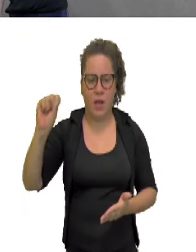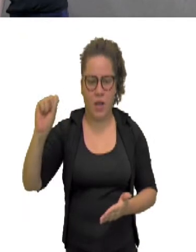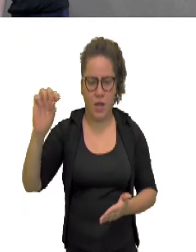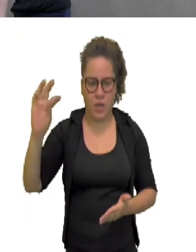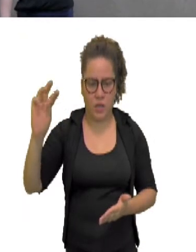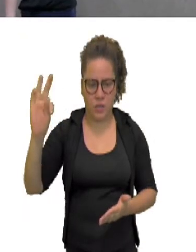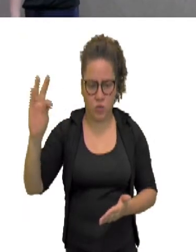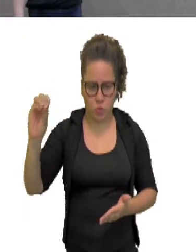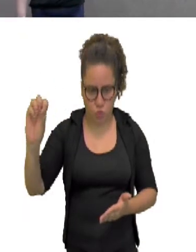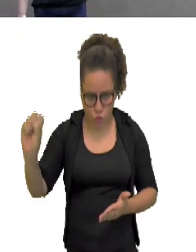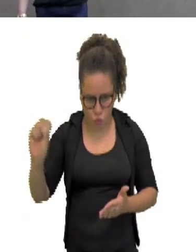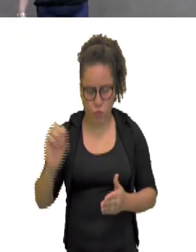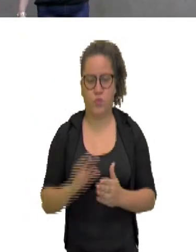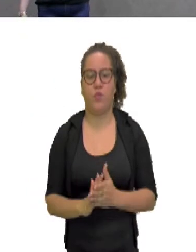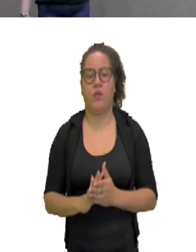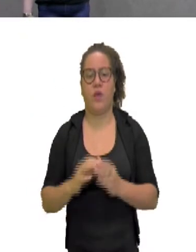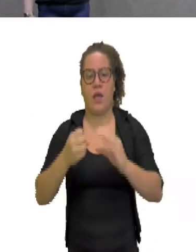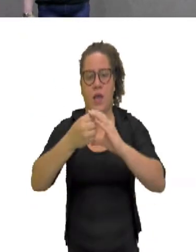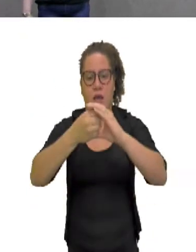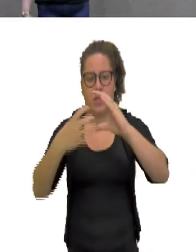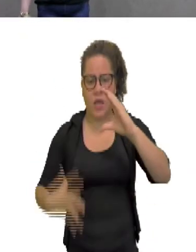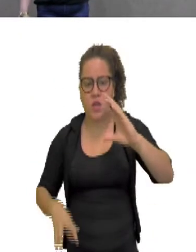formas características.